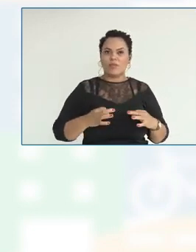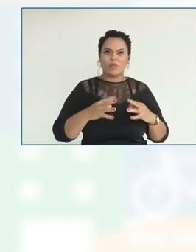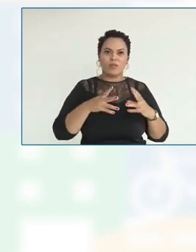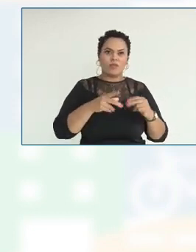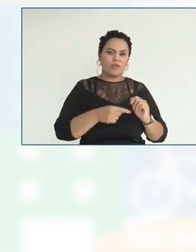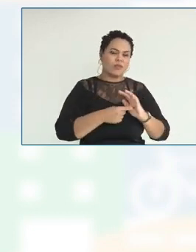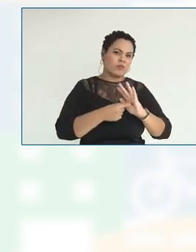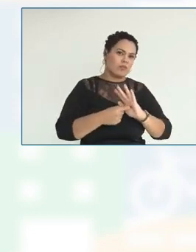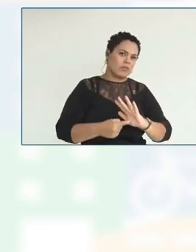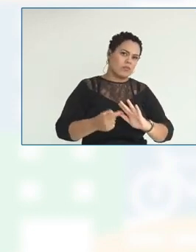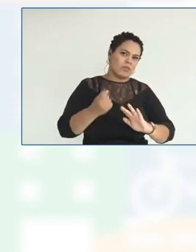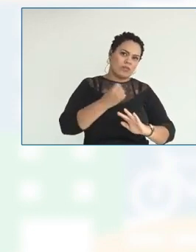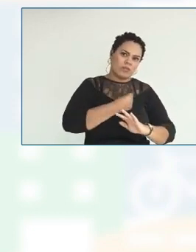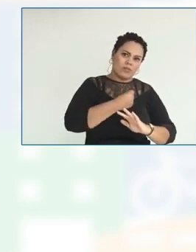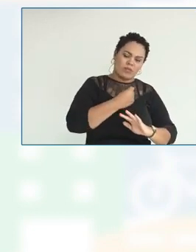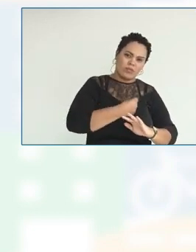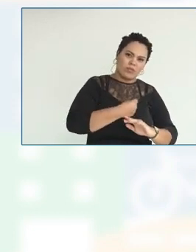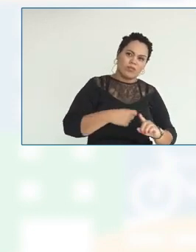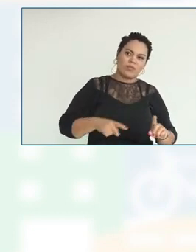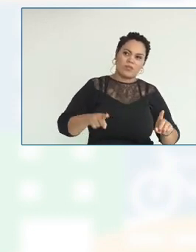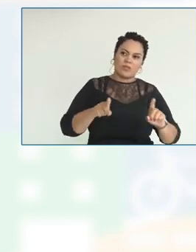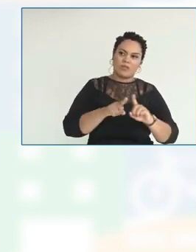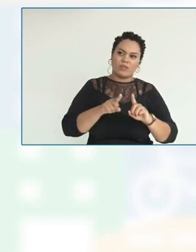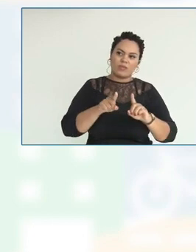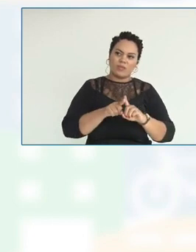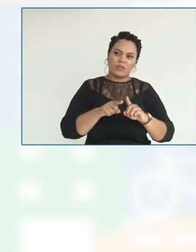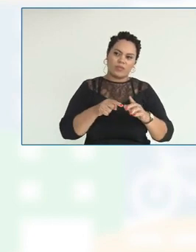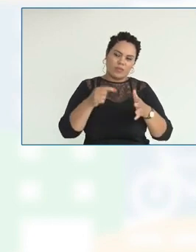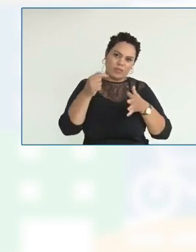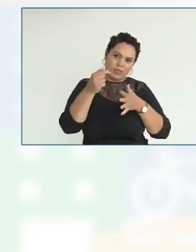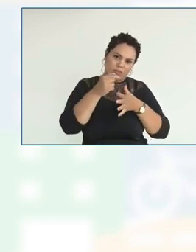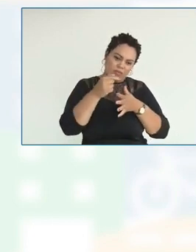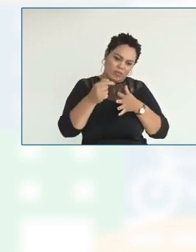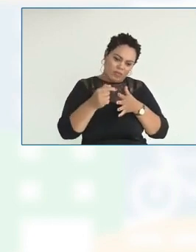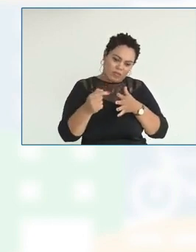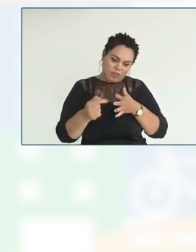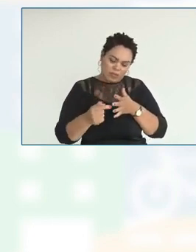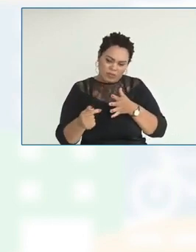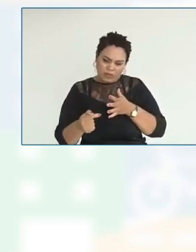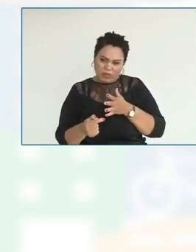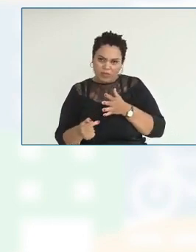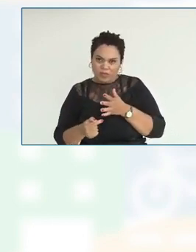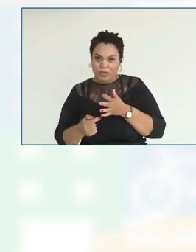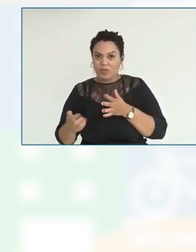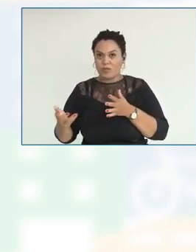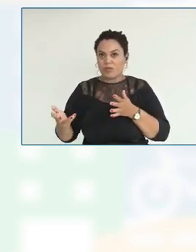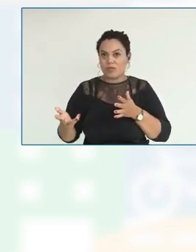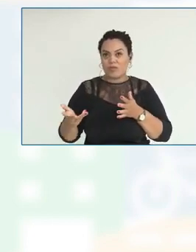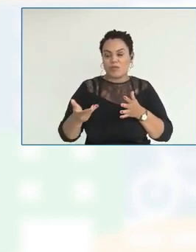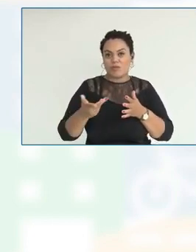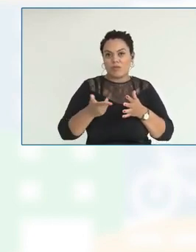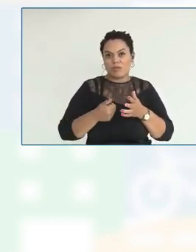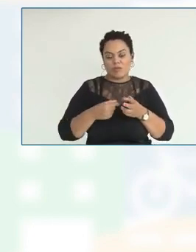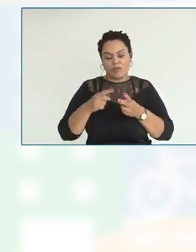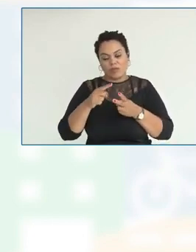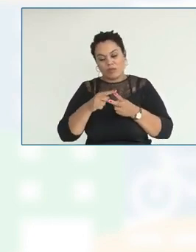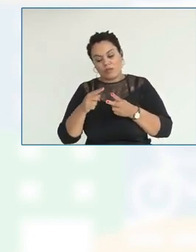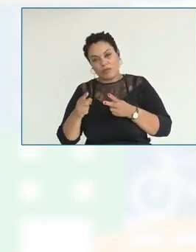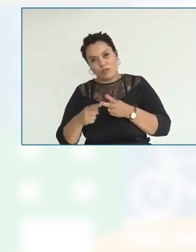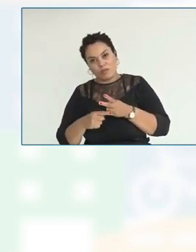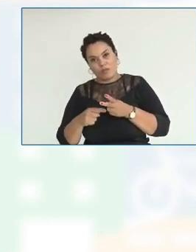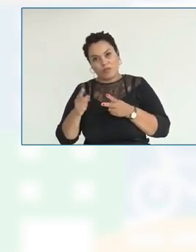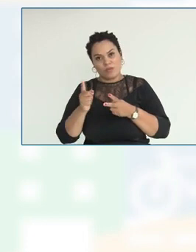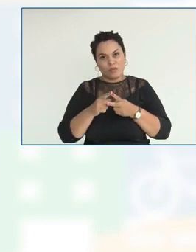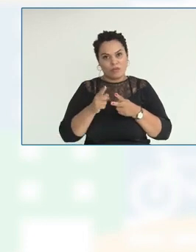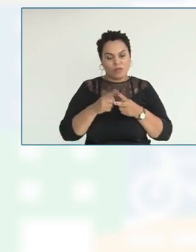E também nós elencamos indicadores de qualidade. Qualidade, nós avaliamos dois indicadores. O indicador de